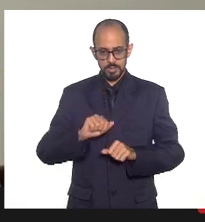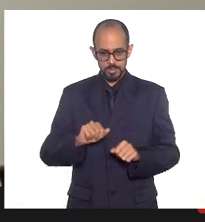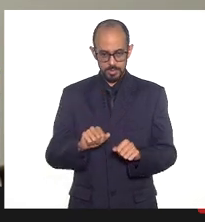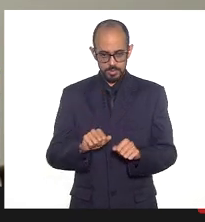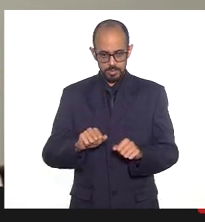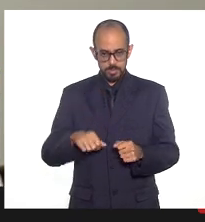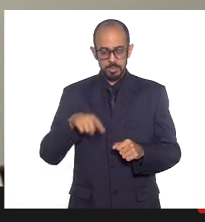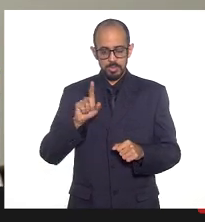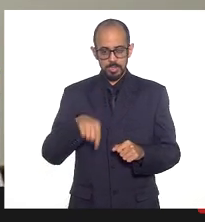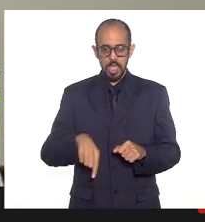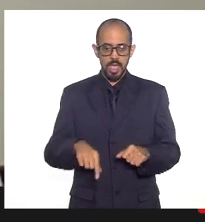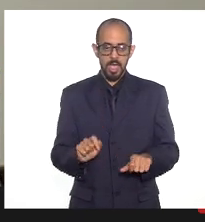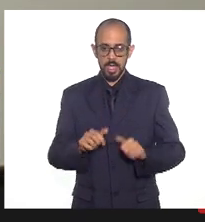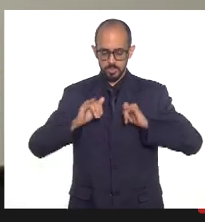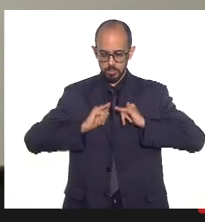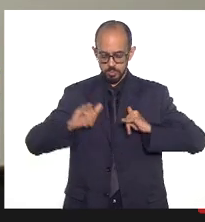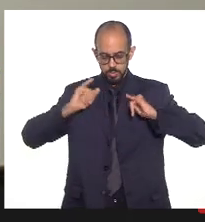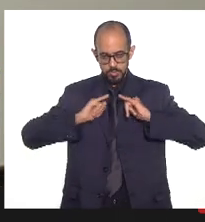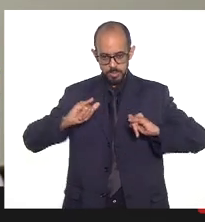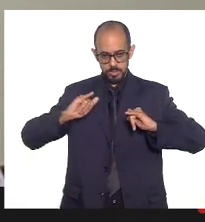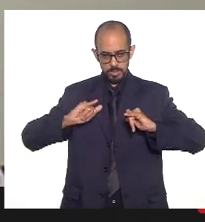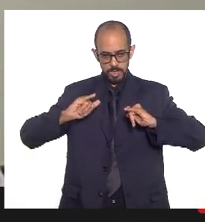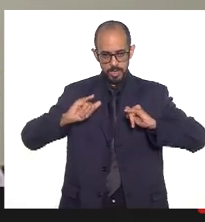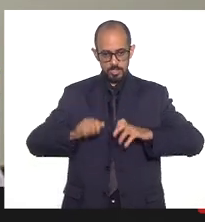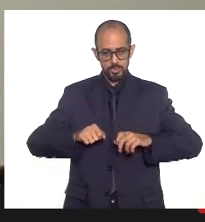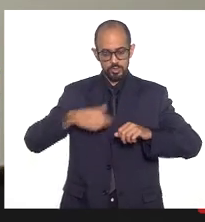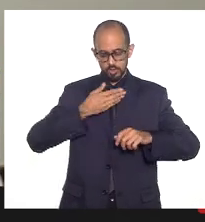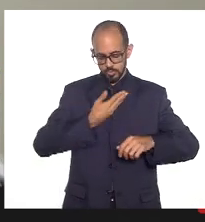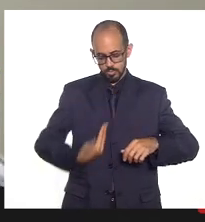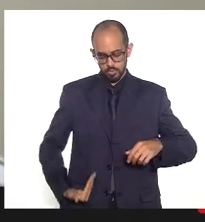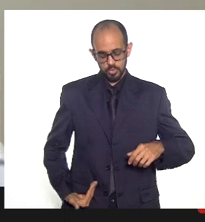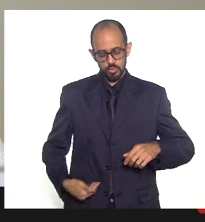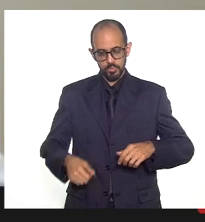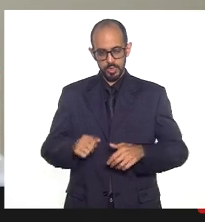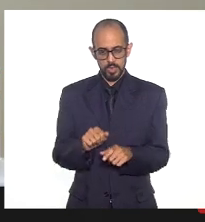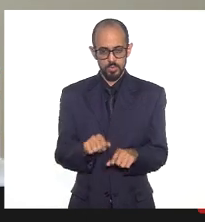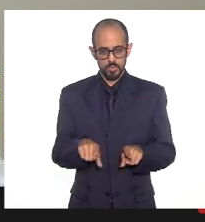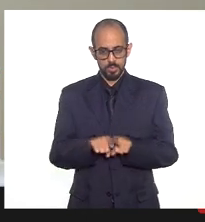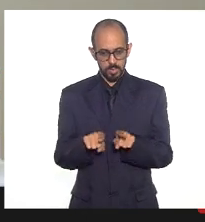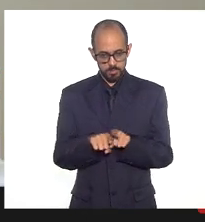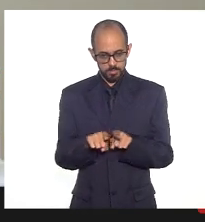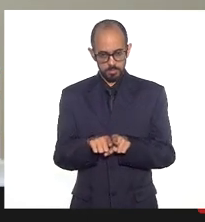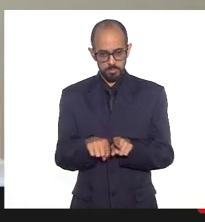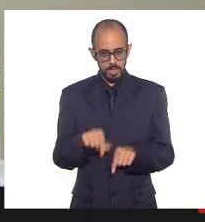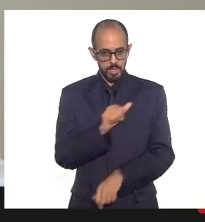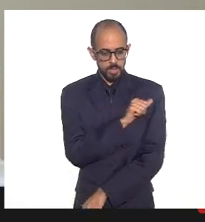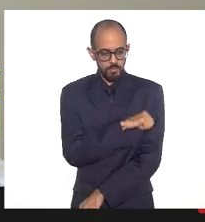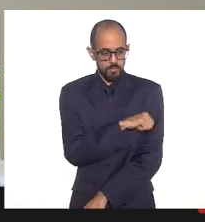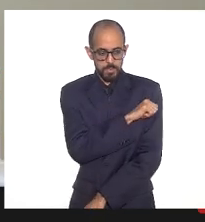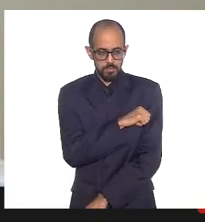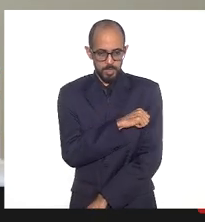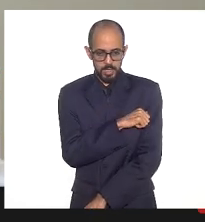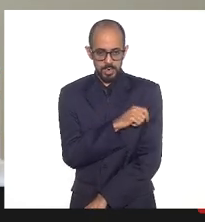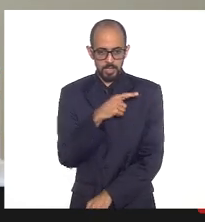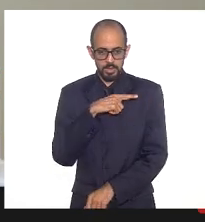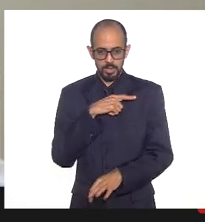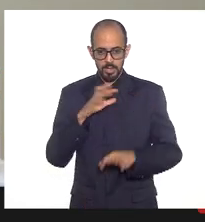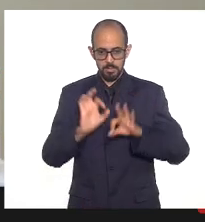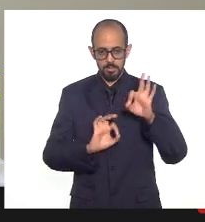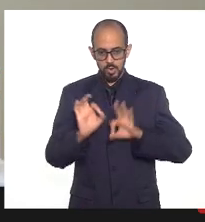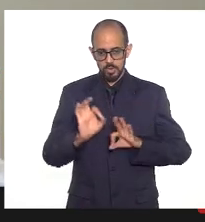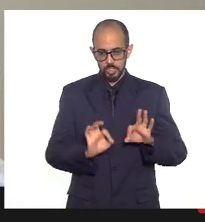receitas das campanhas institucionais de publicidade de caráter governamental. Também sobre essa matéria, a deputada enfermeira Rejane tem projetos que eu